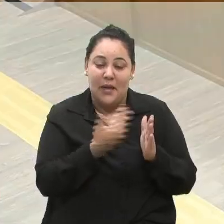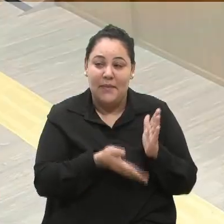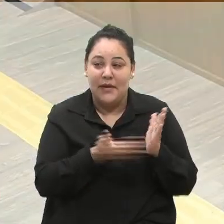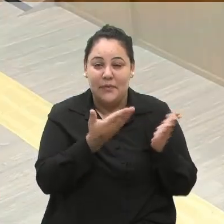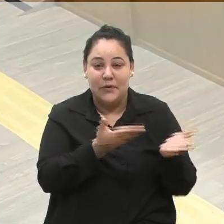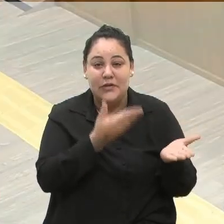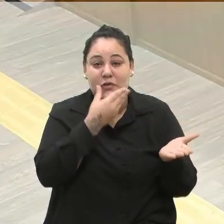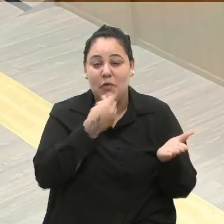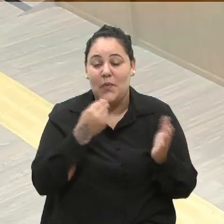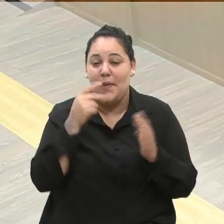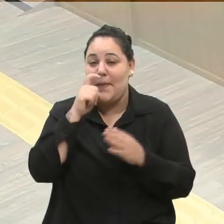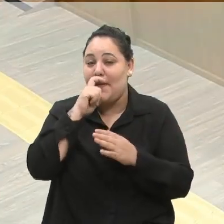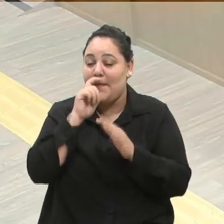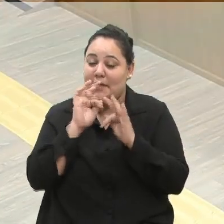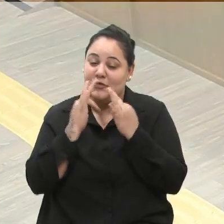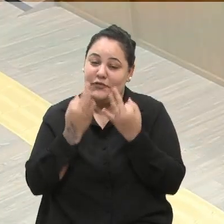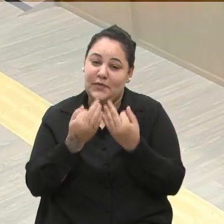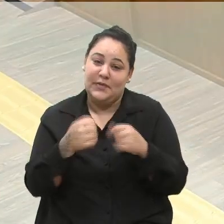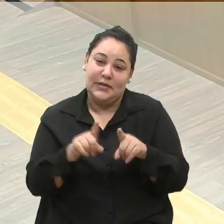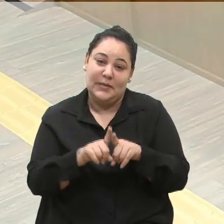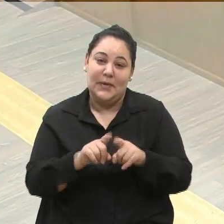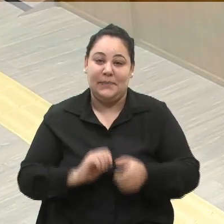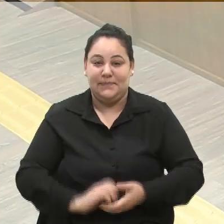senhor presidente.